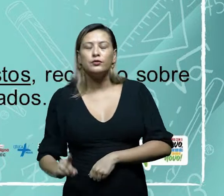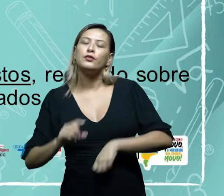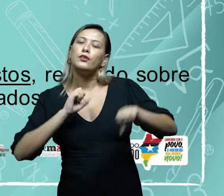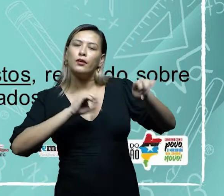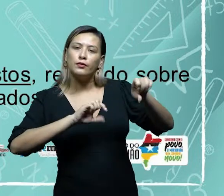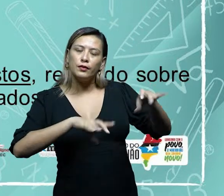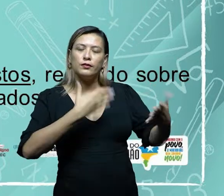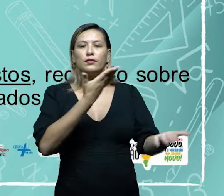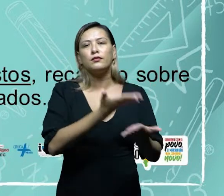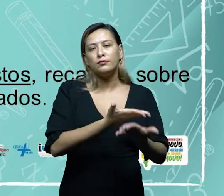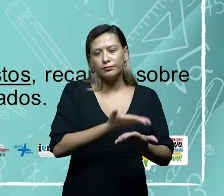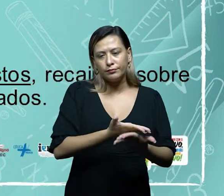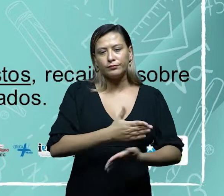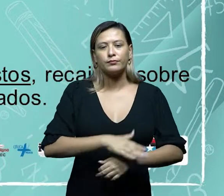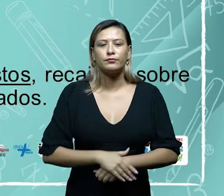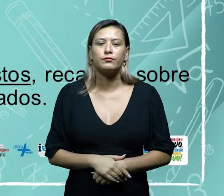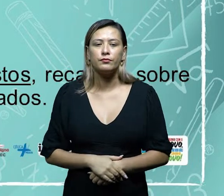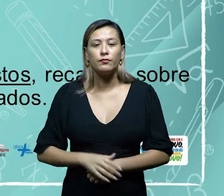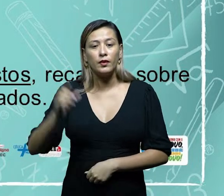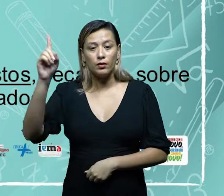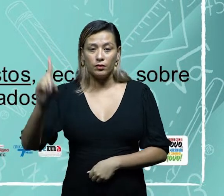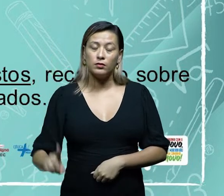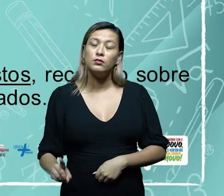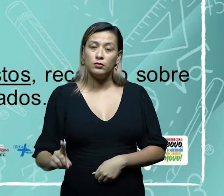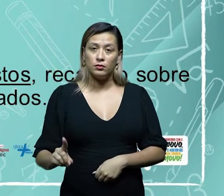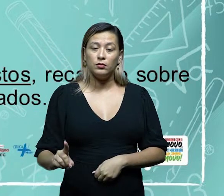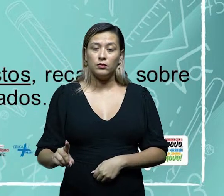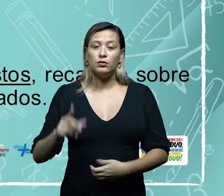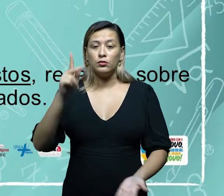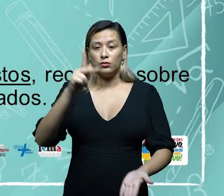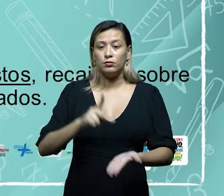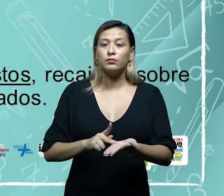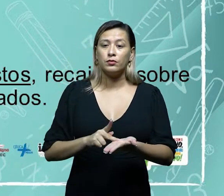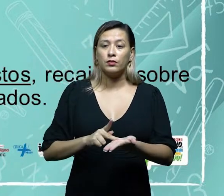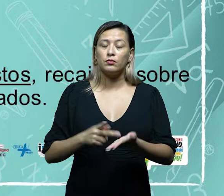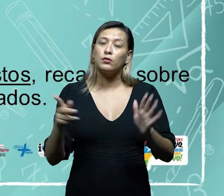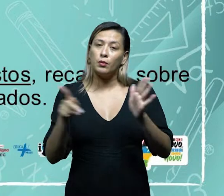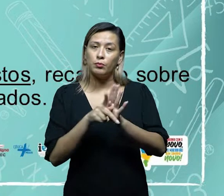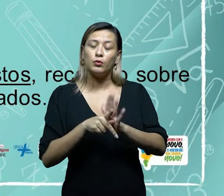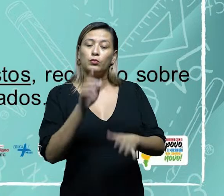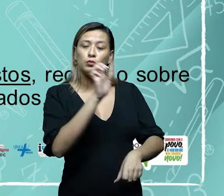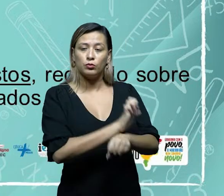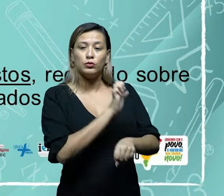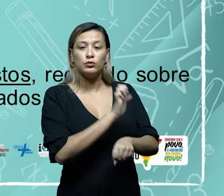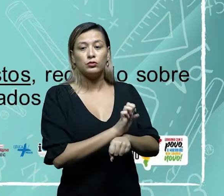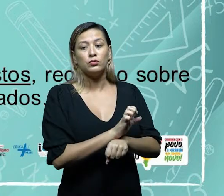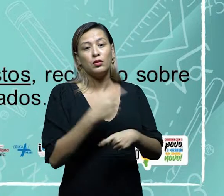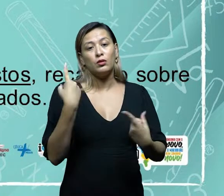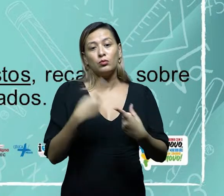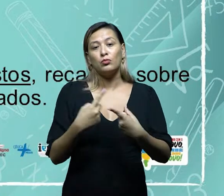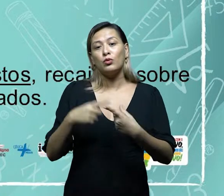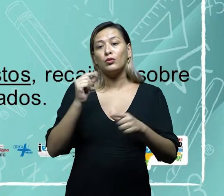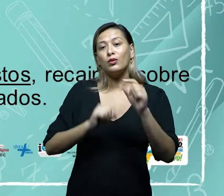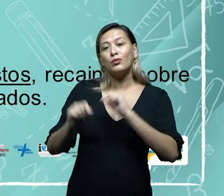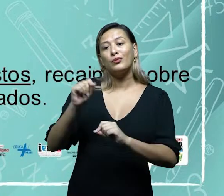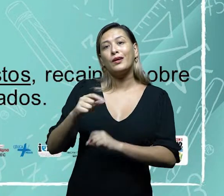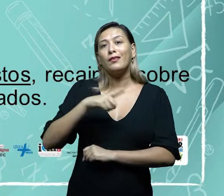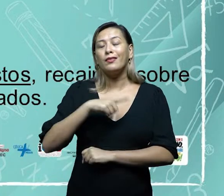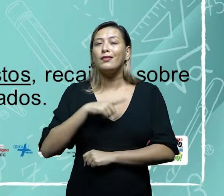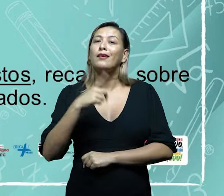educação. Esses direitos, de fato, né, eles recaem sobre o Estado porque eles sempre vêm acompanhados de um